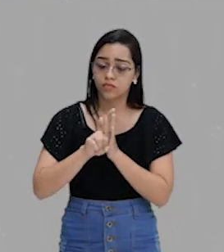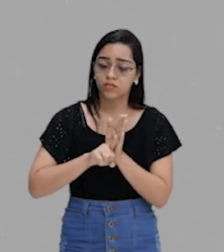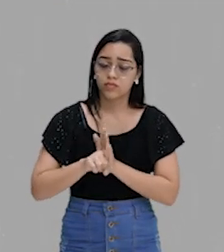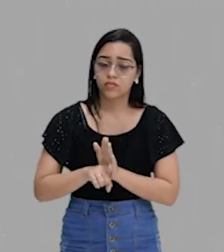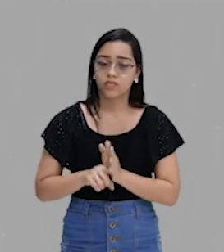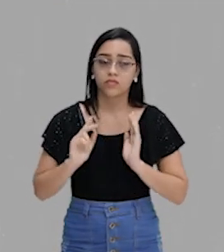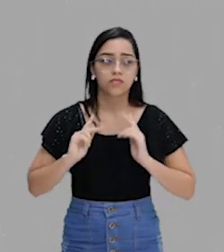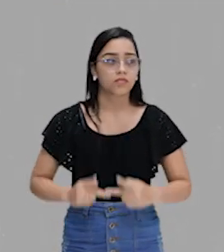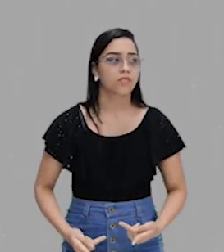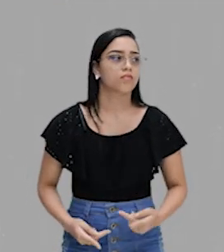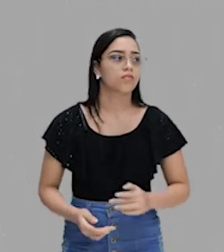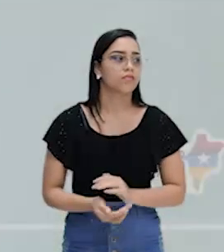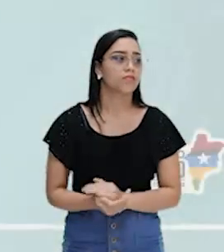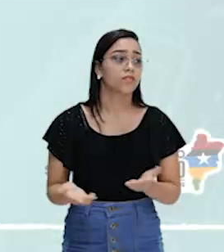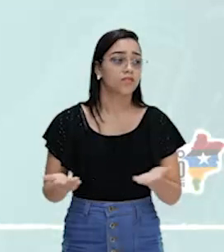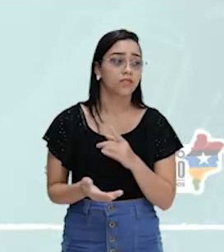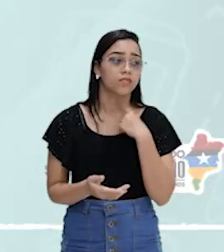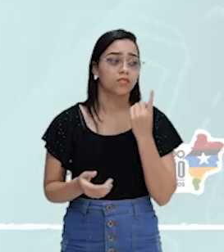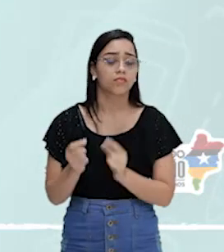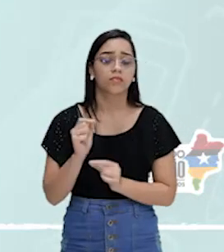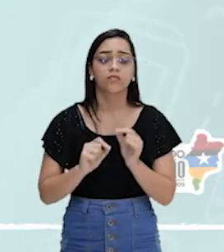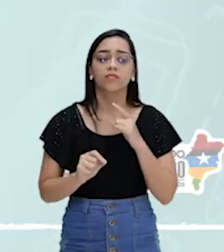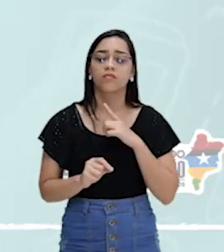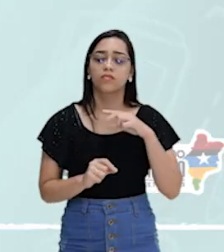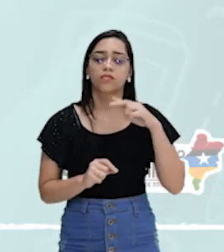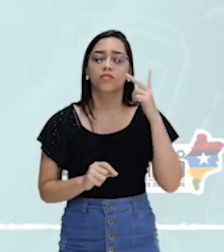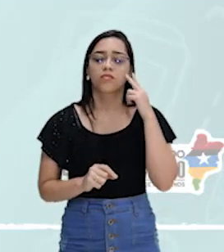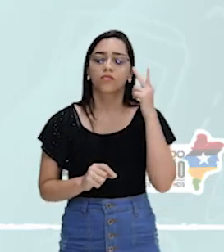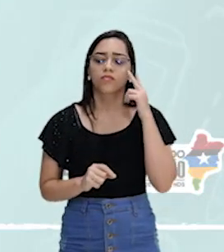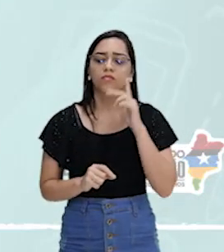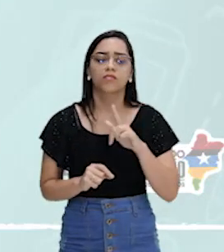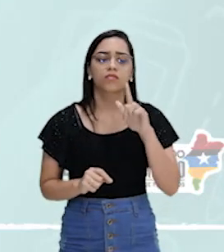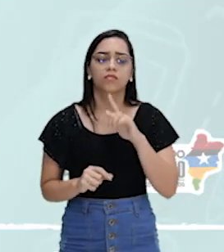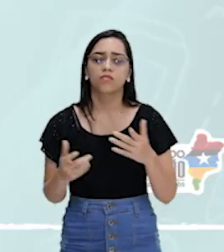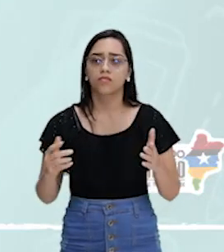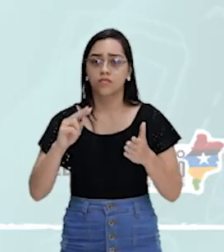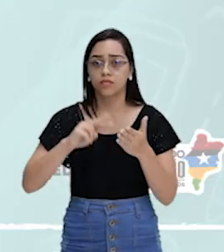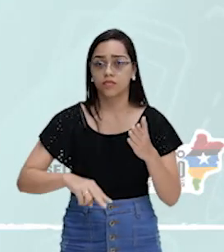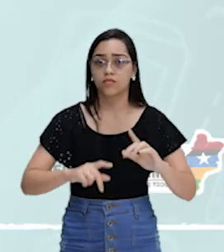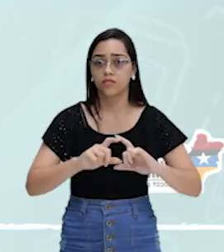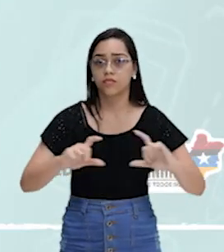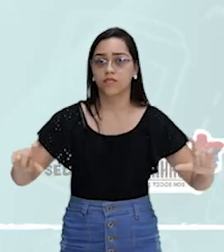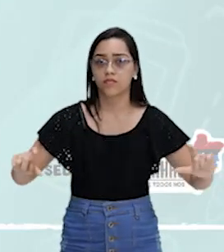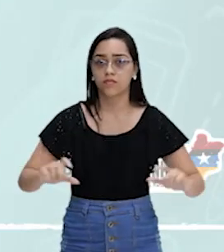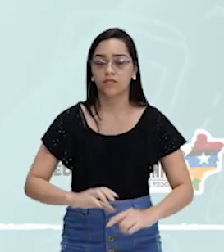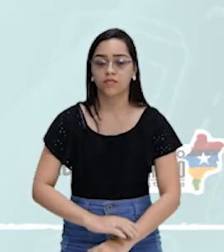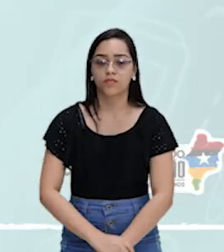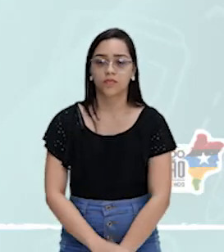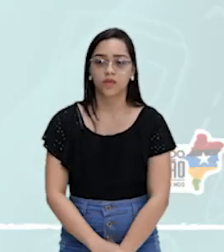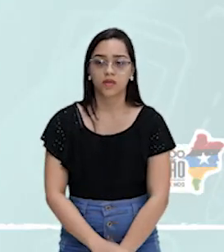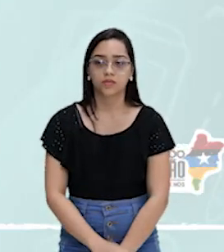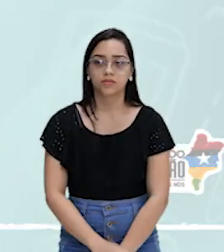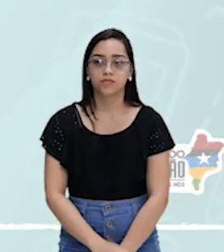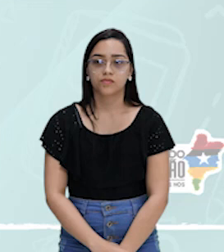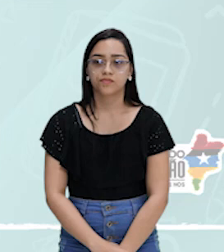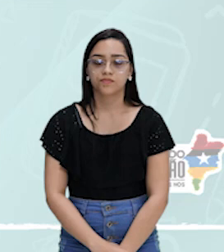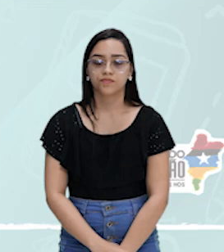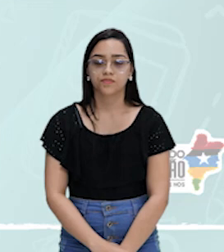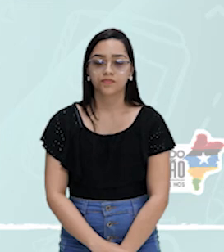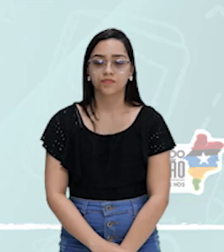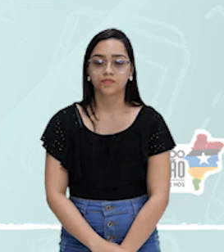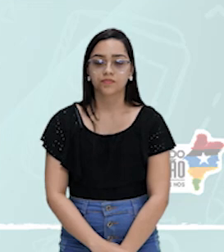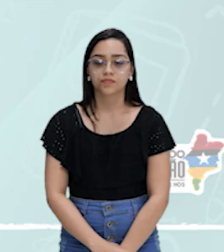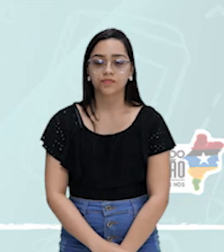humana. Agora, quando nós vamos falar de naturalismo e literatura, o naturalismo nas letras é igualmente